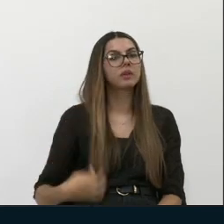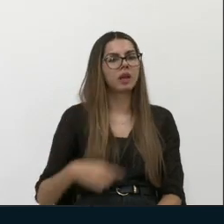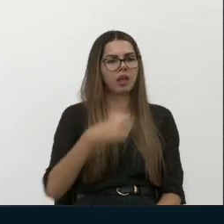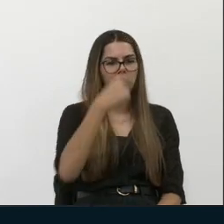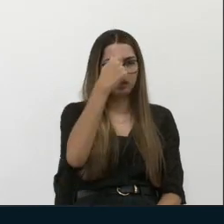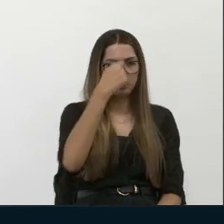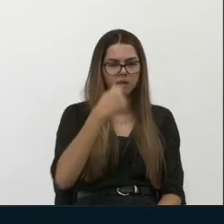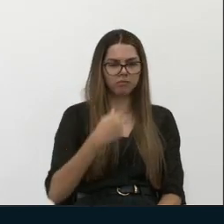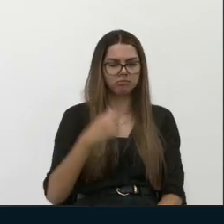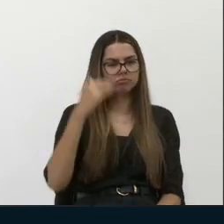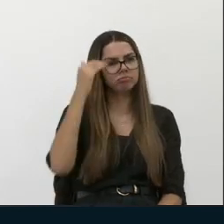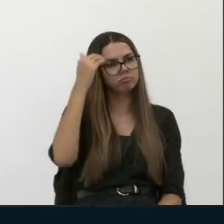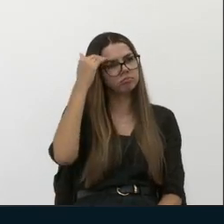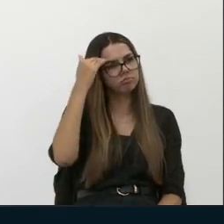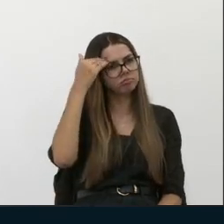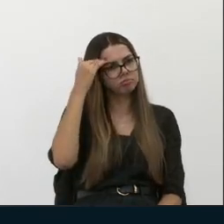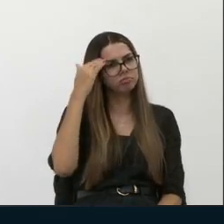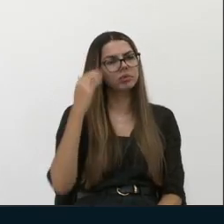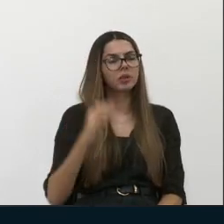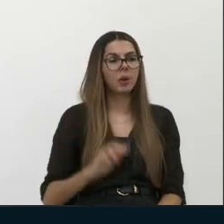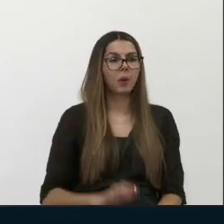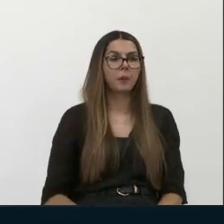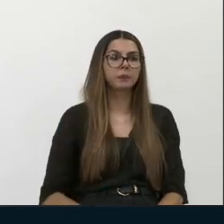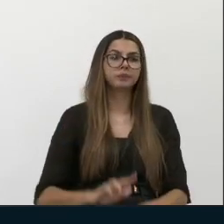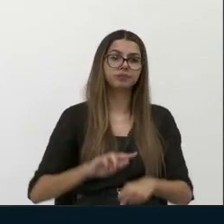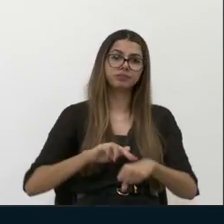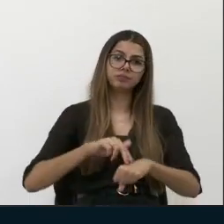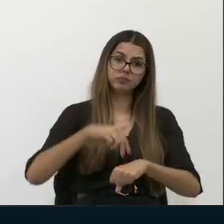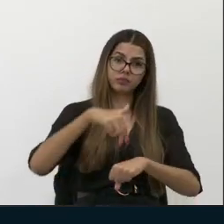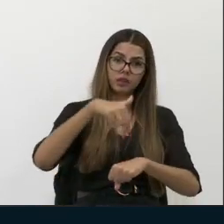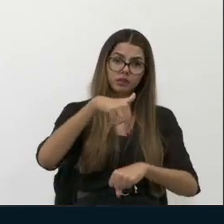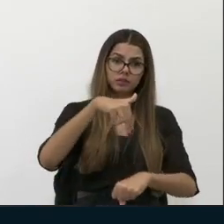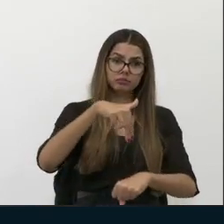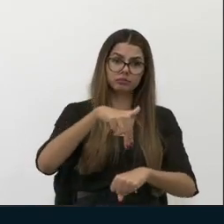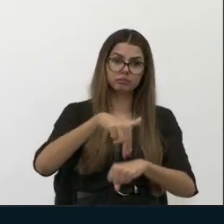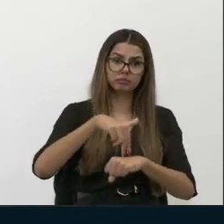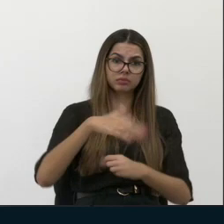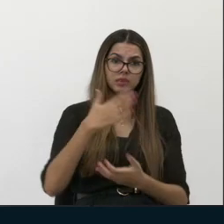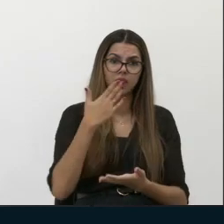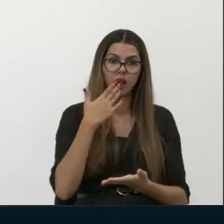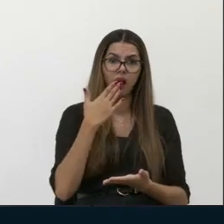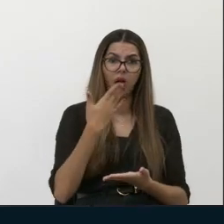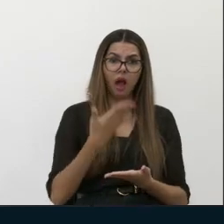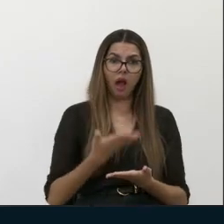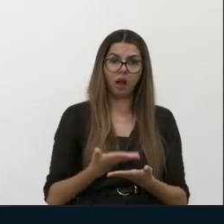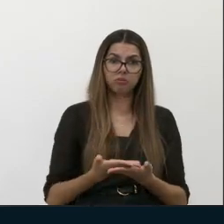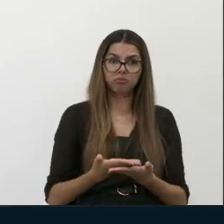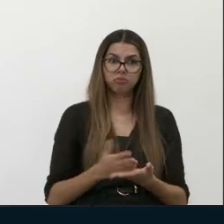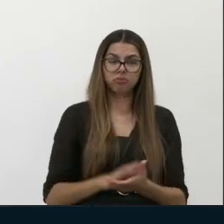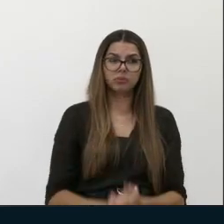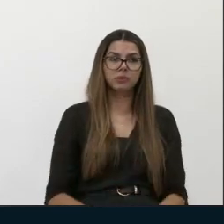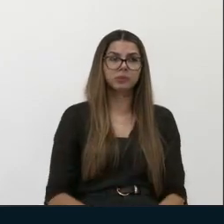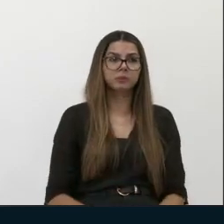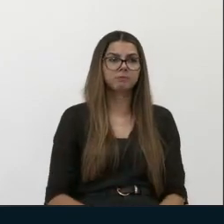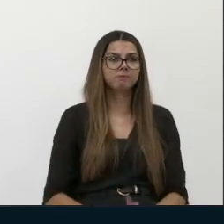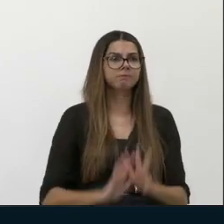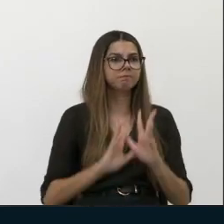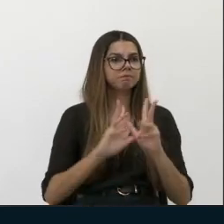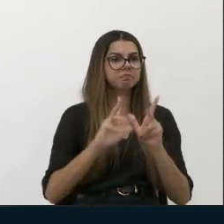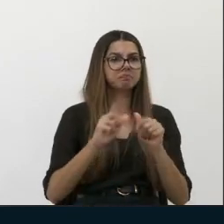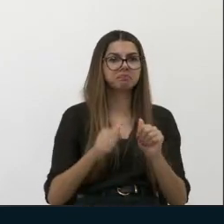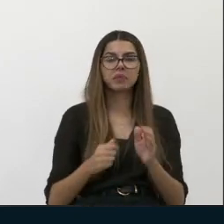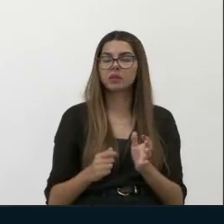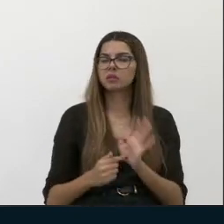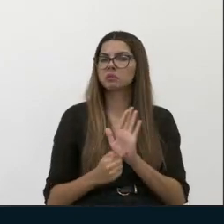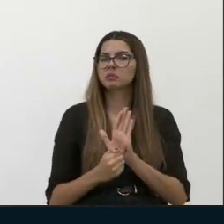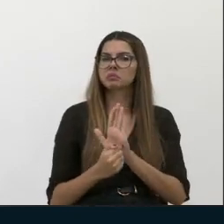realmente, tem dias que eu chego aqui, eu fico pasmado, né, com todas as questões que aparecem